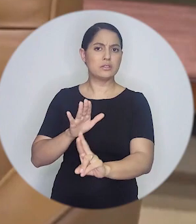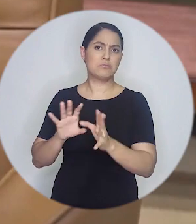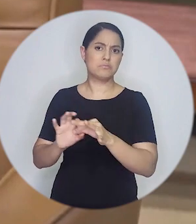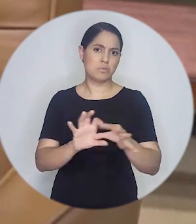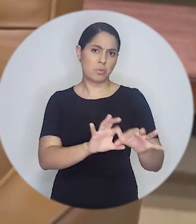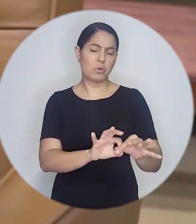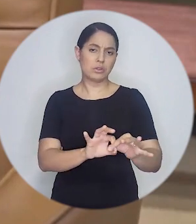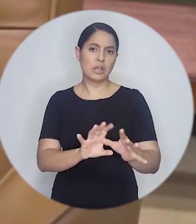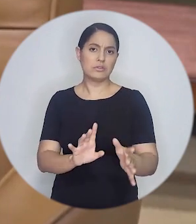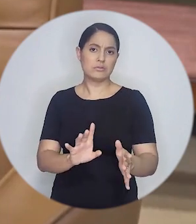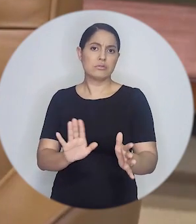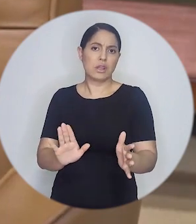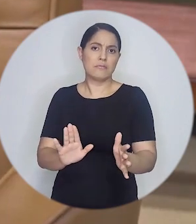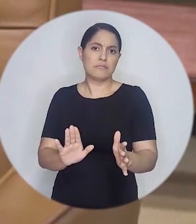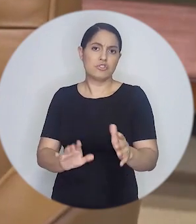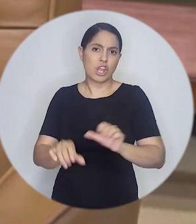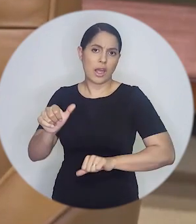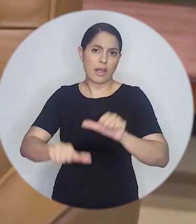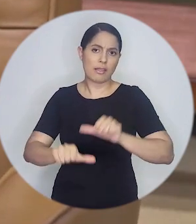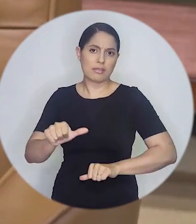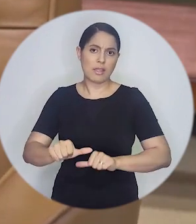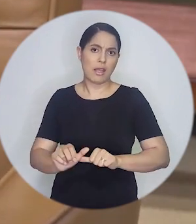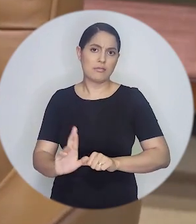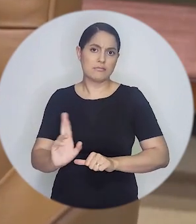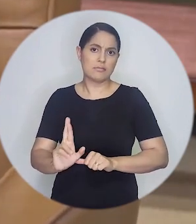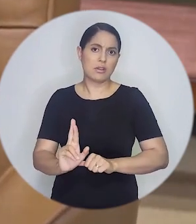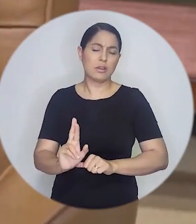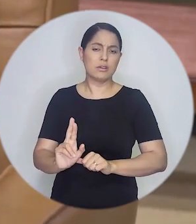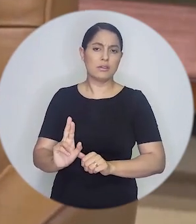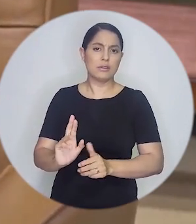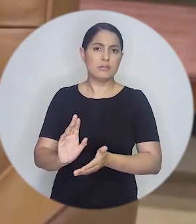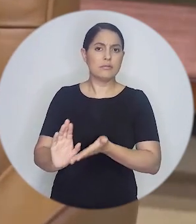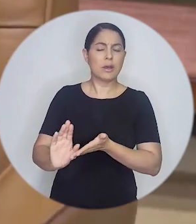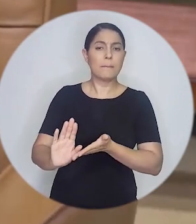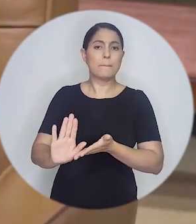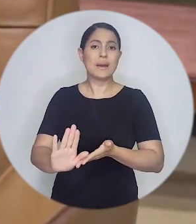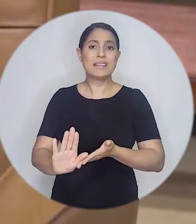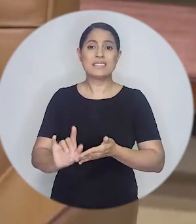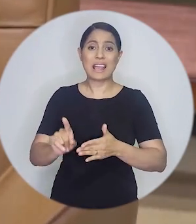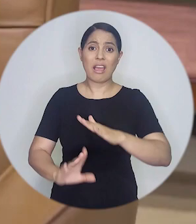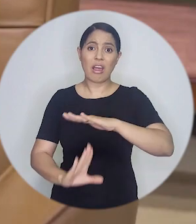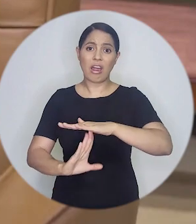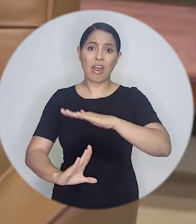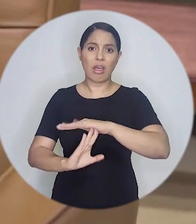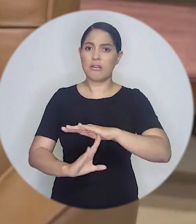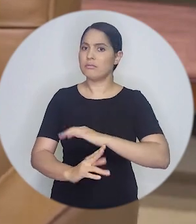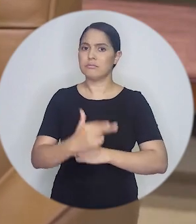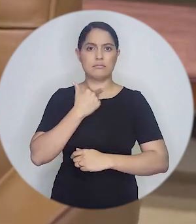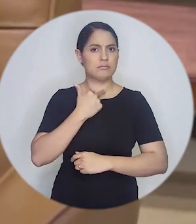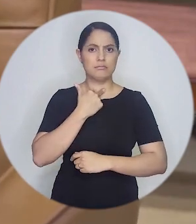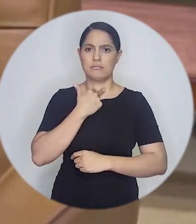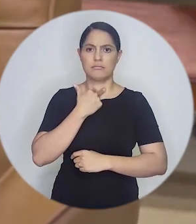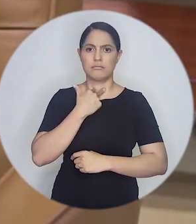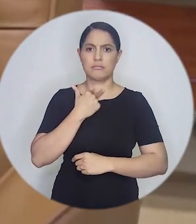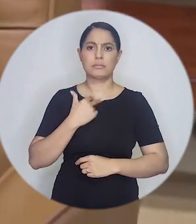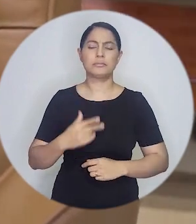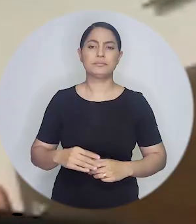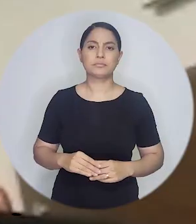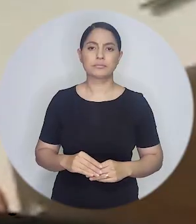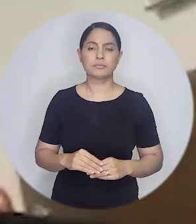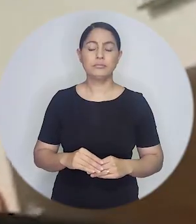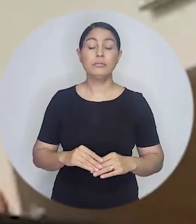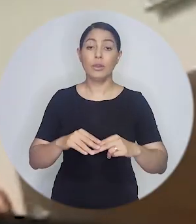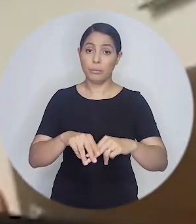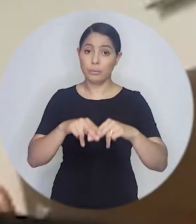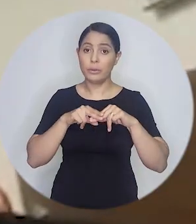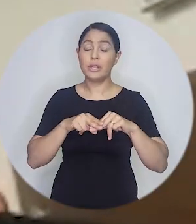um norte, como parâmetros para a fixação, mas jamais como limitação do valor a